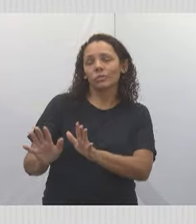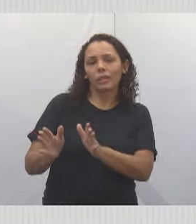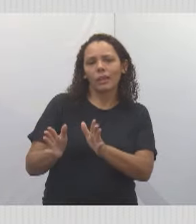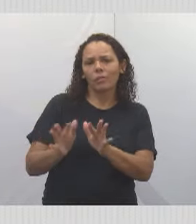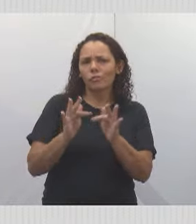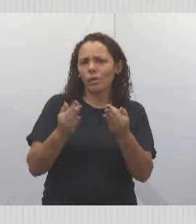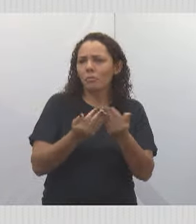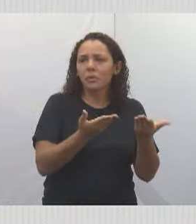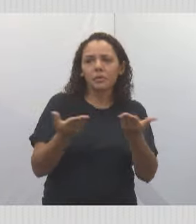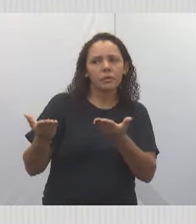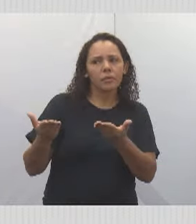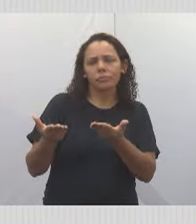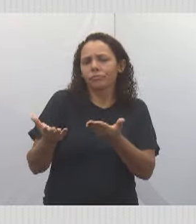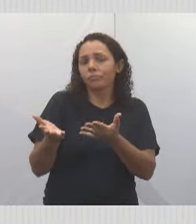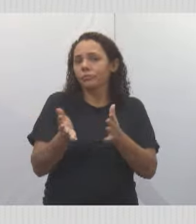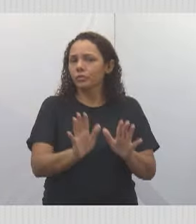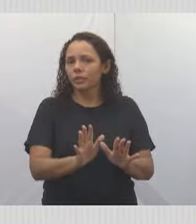para vacinação.